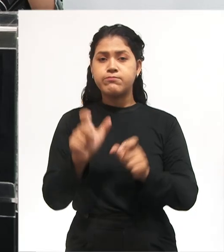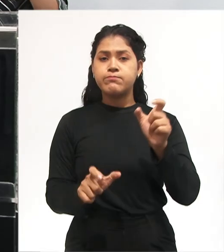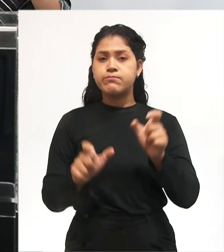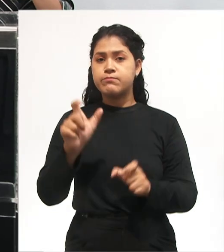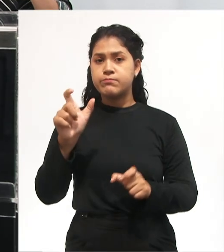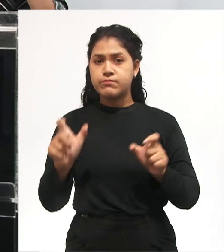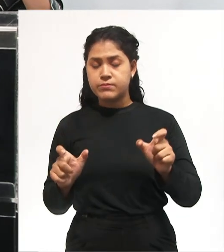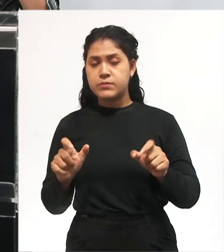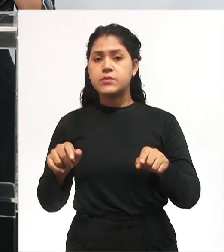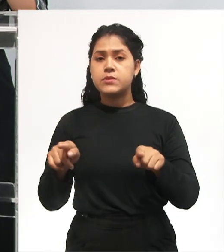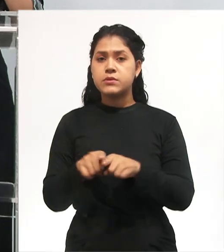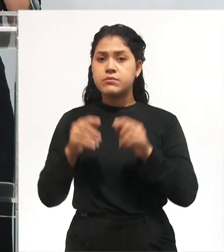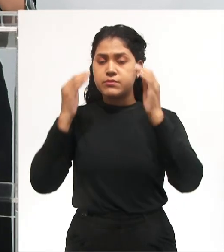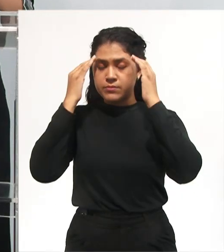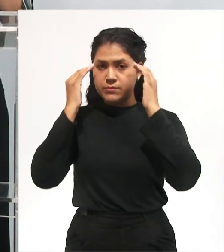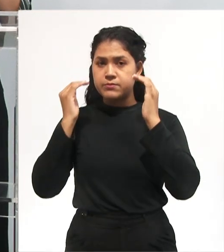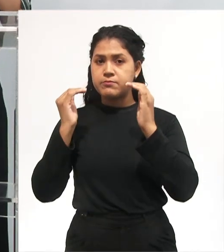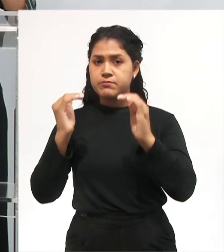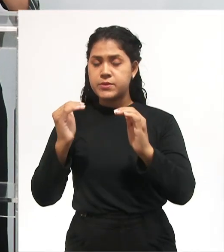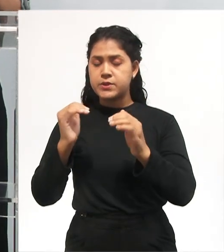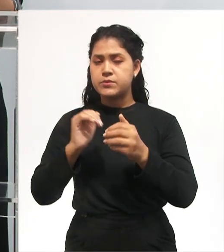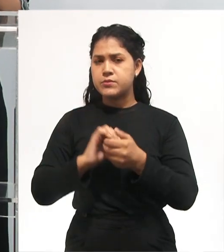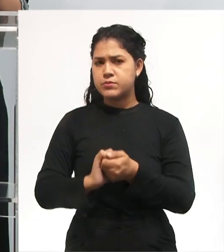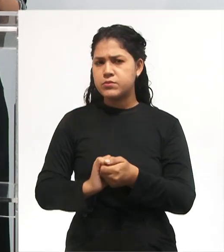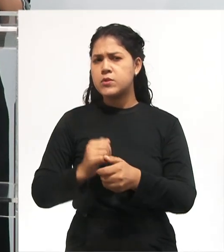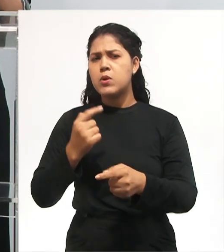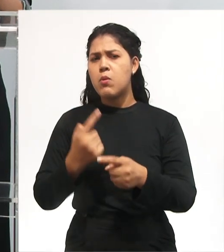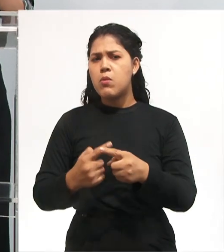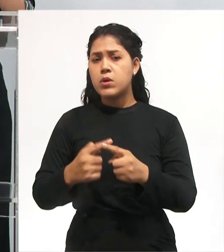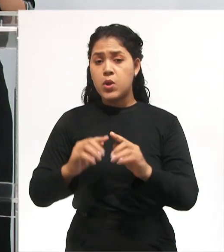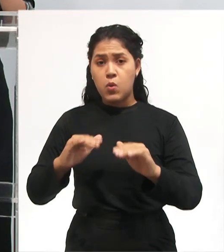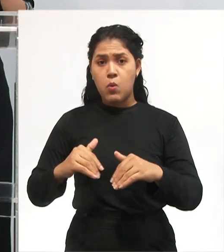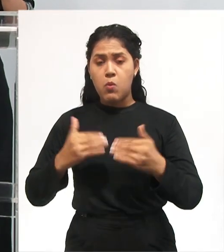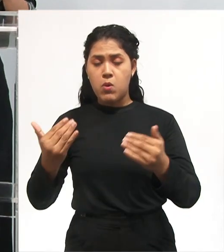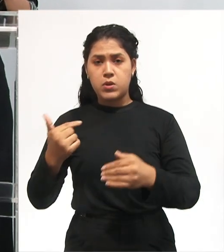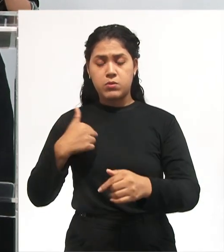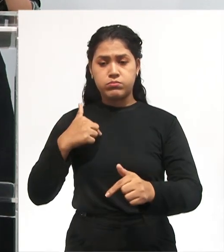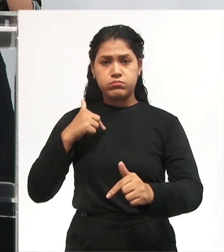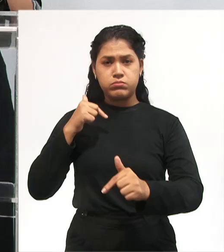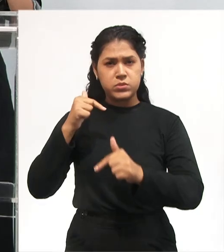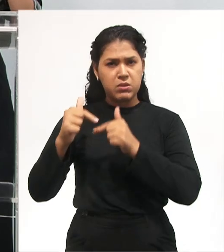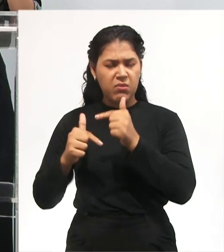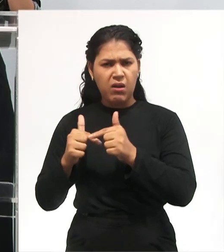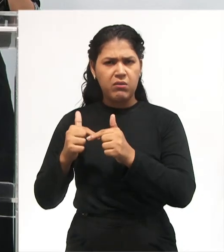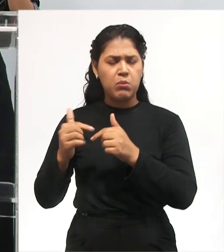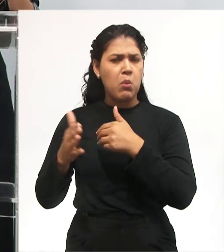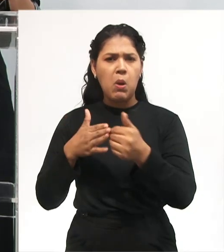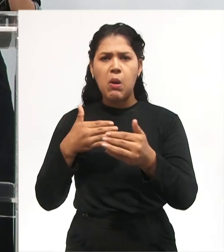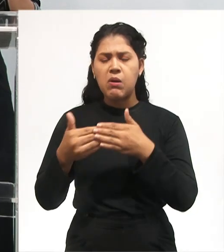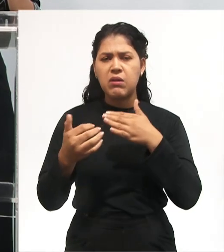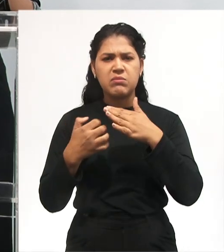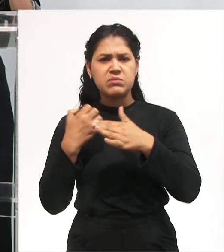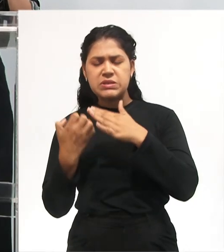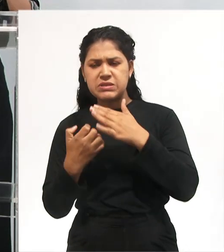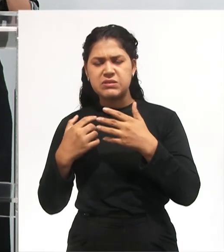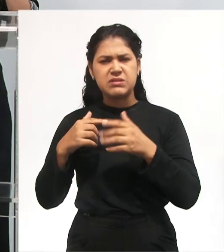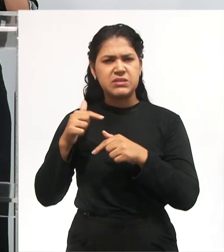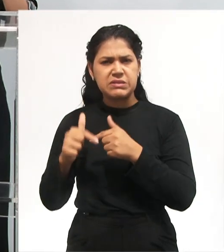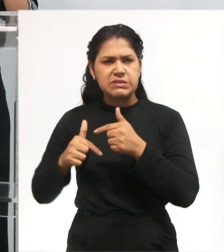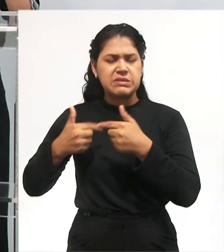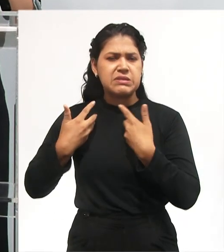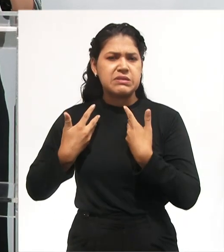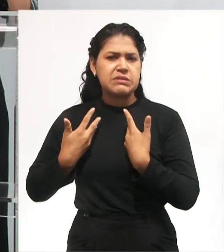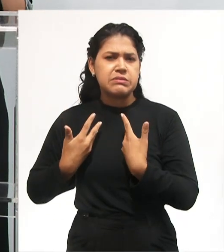que quando eu estou trabalhando numa organização que me deixa cansada, que